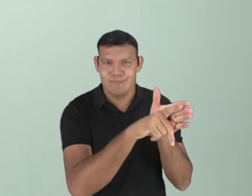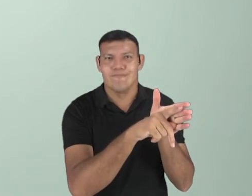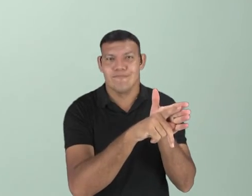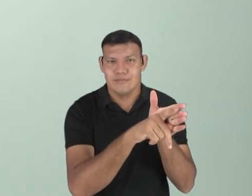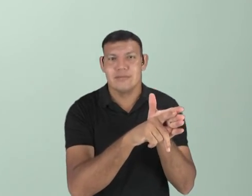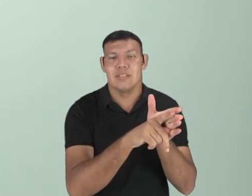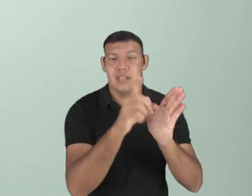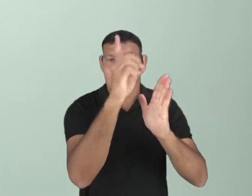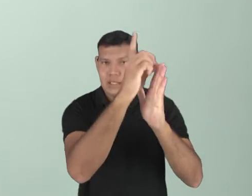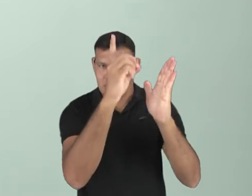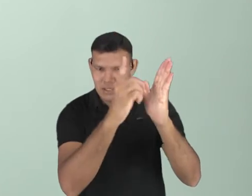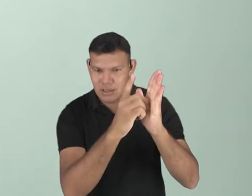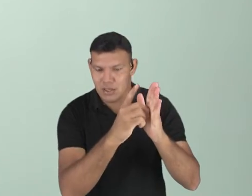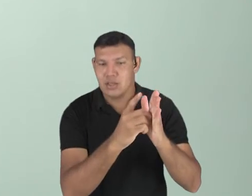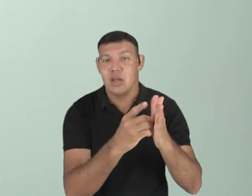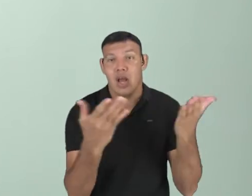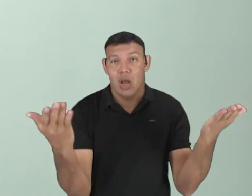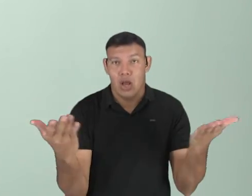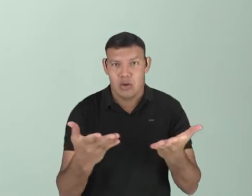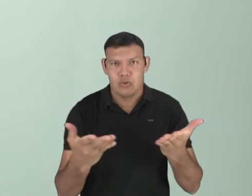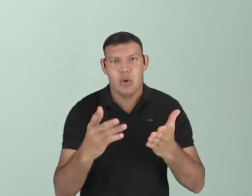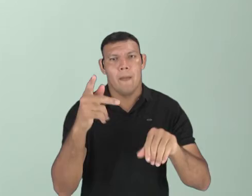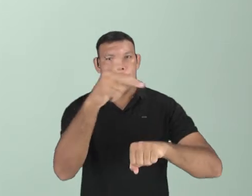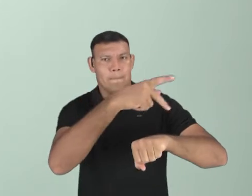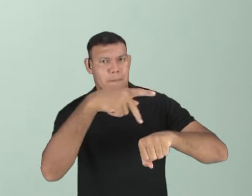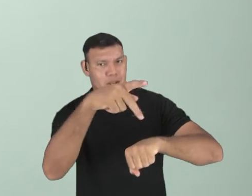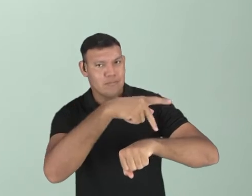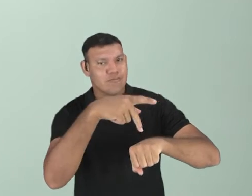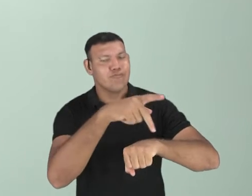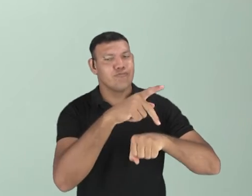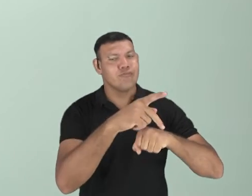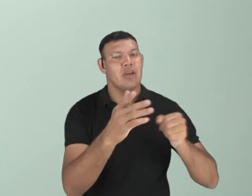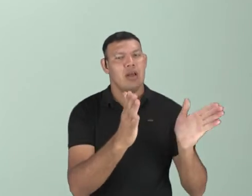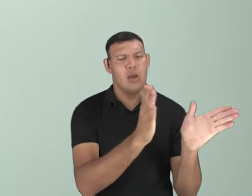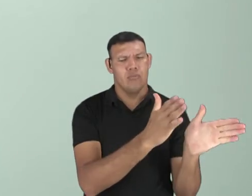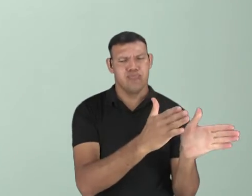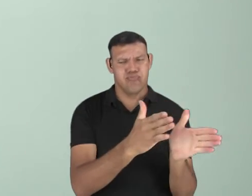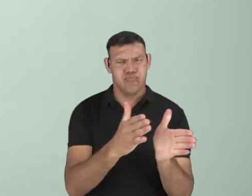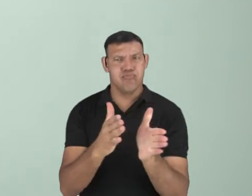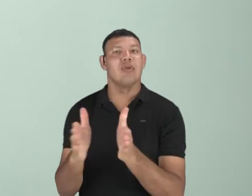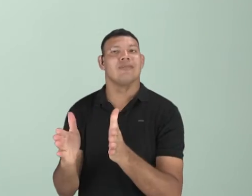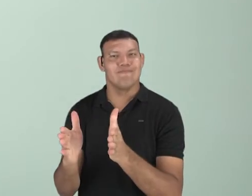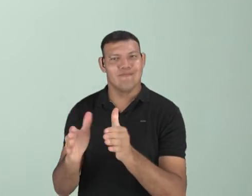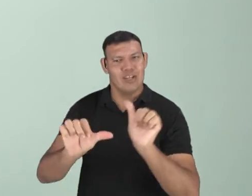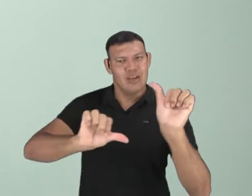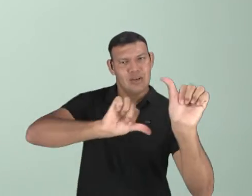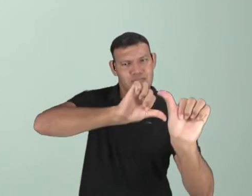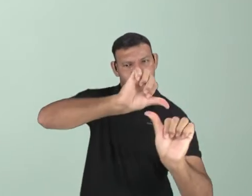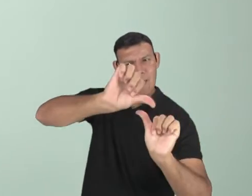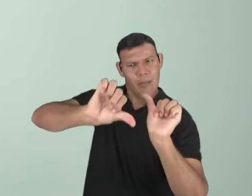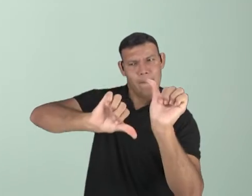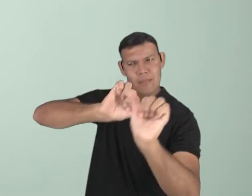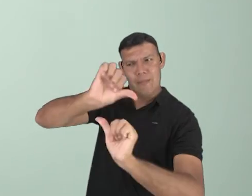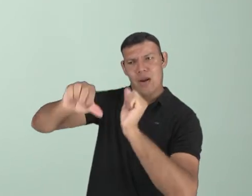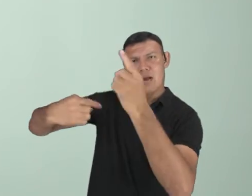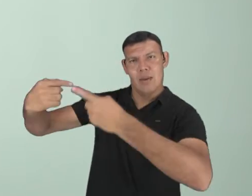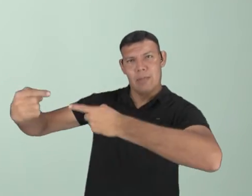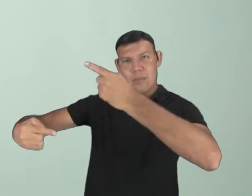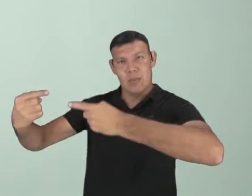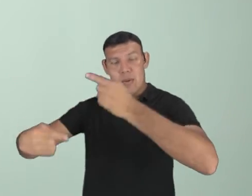desta década, o país começou a passar por significativas alterações políticas